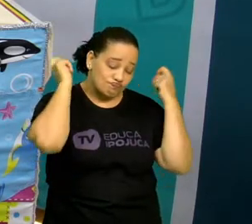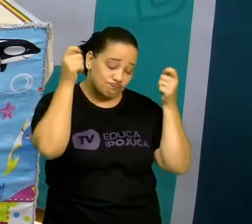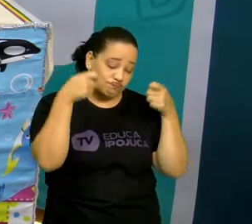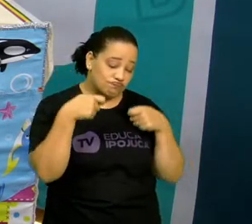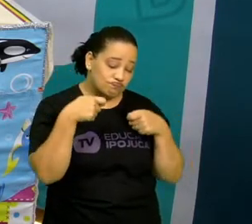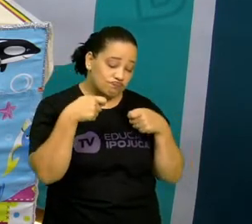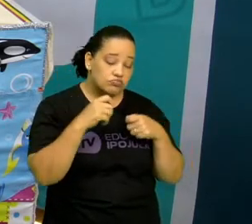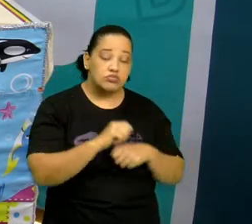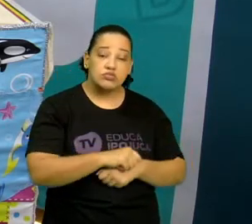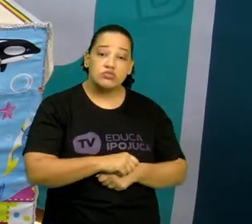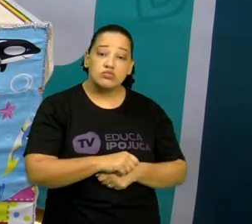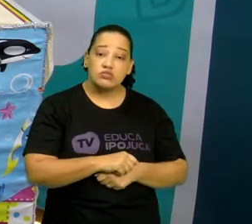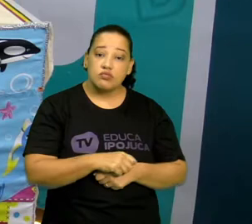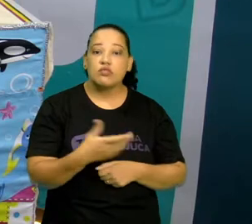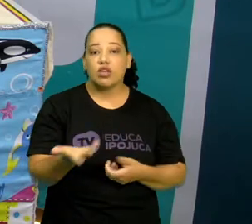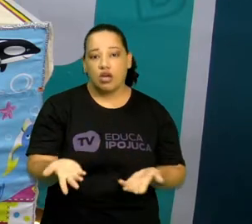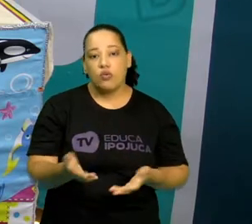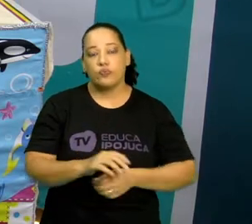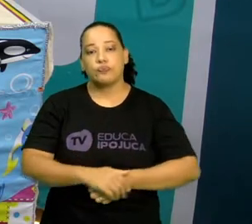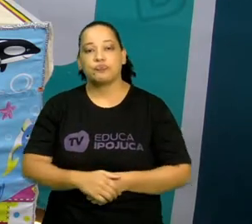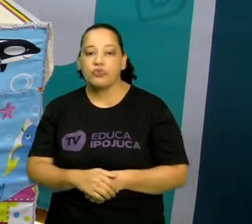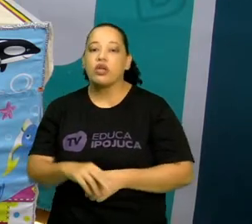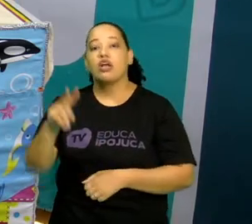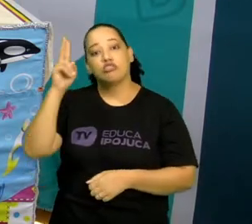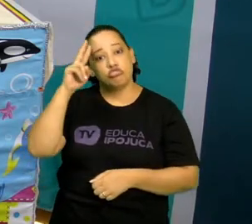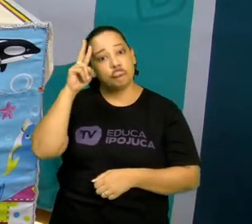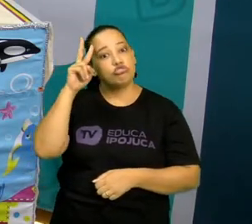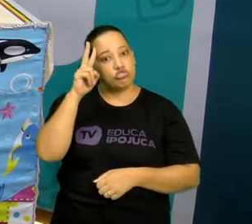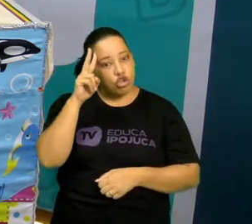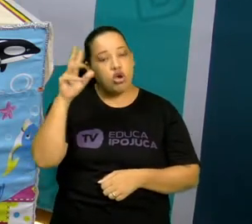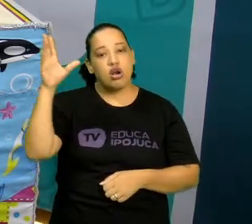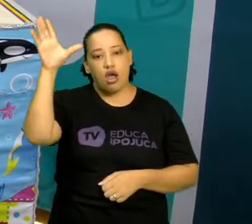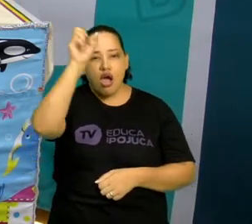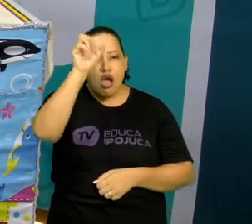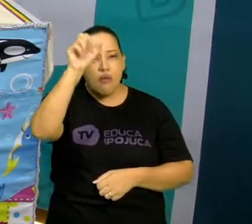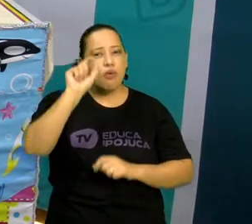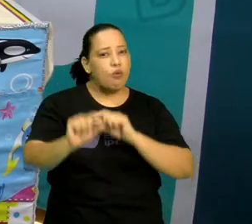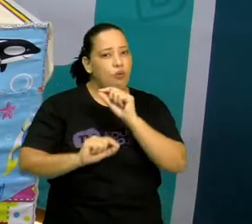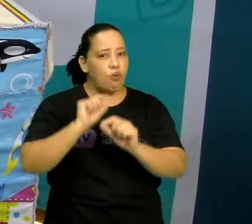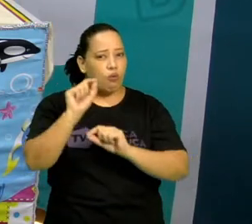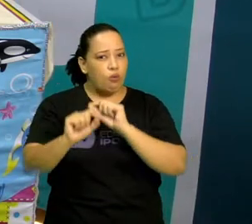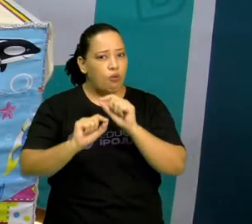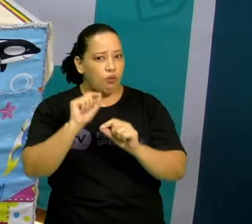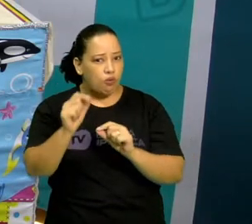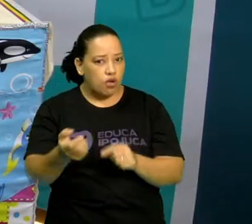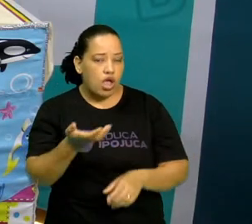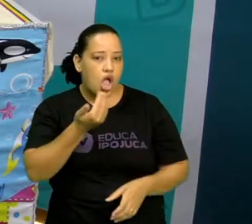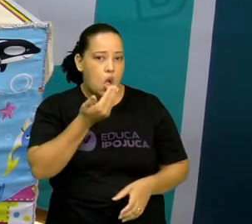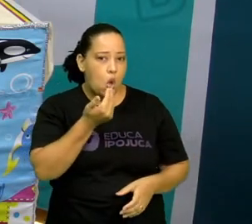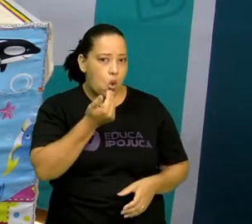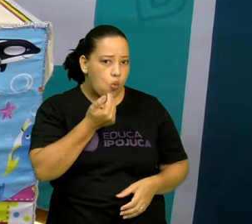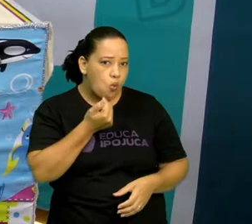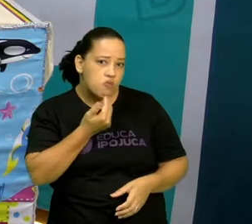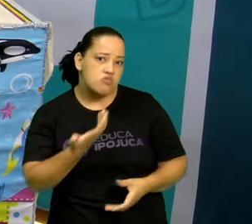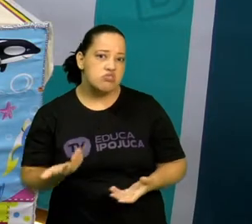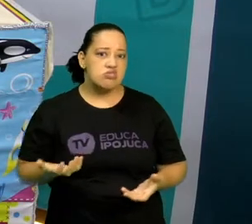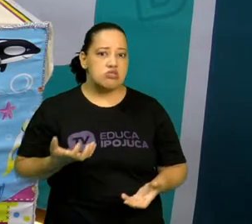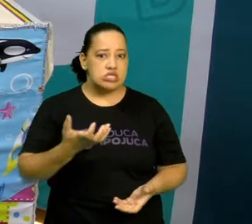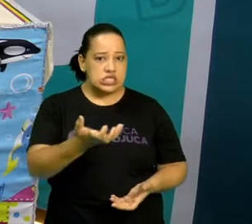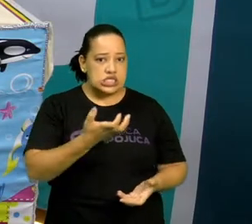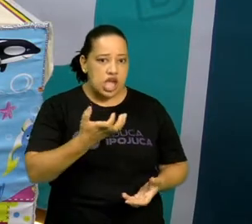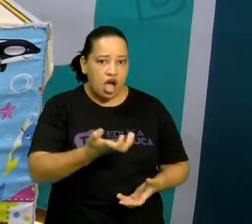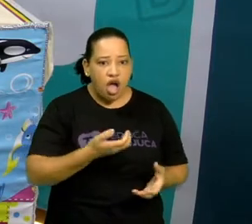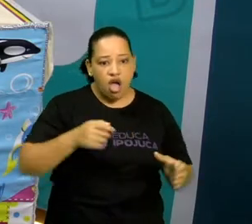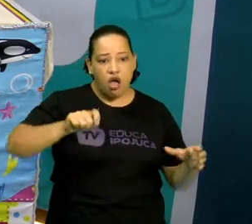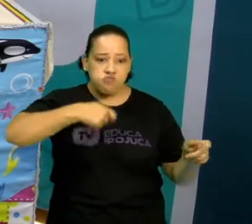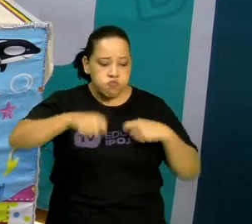Então, essa história serve pra gente aprender que não podemos ser gulosos como rato. Você viu o que aconteceu com o rato, leiturinha?